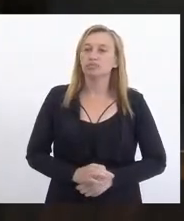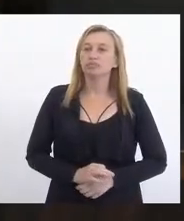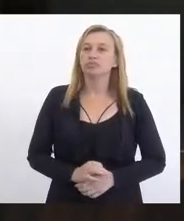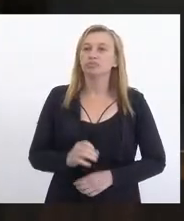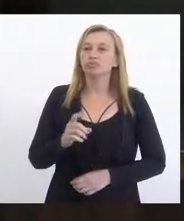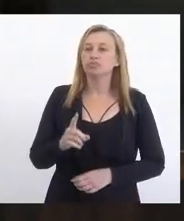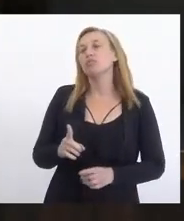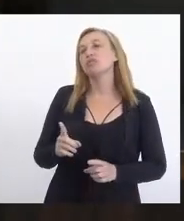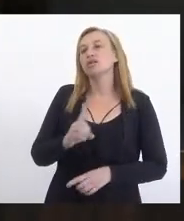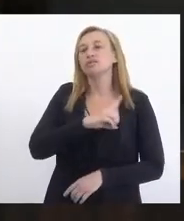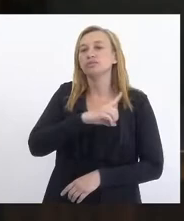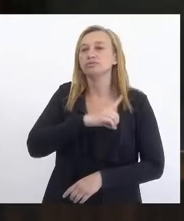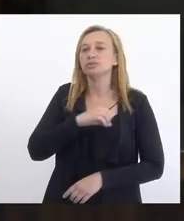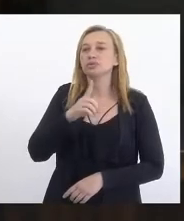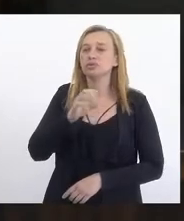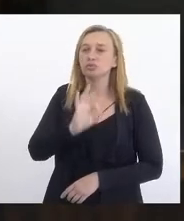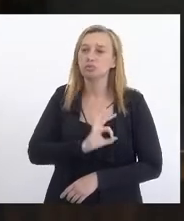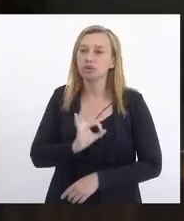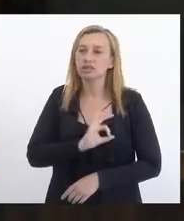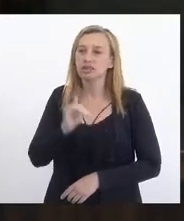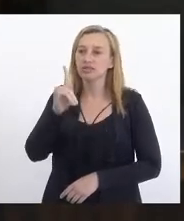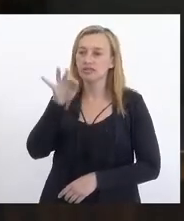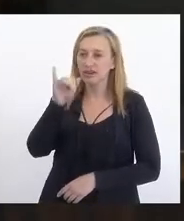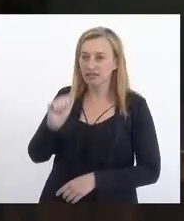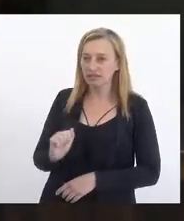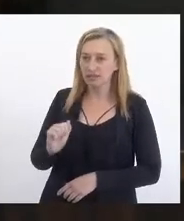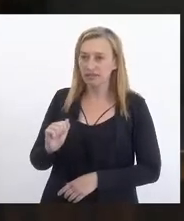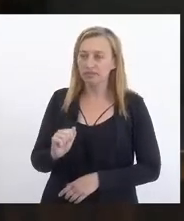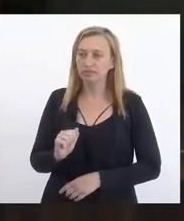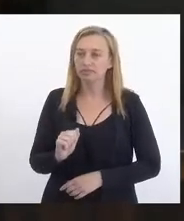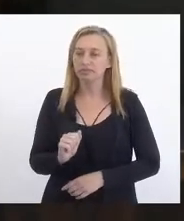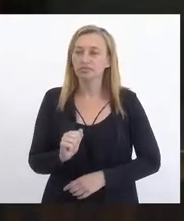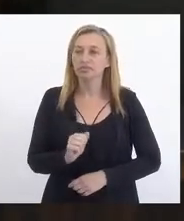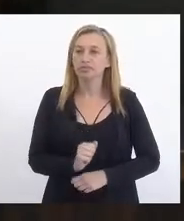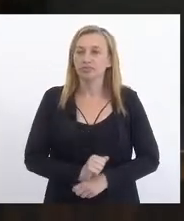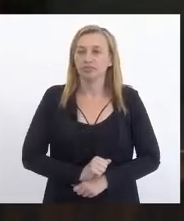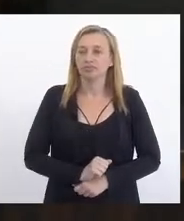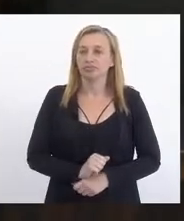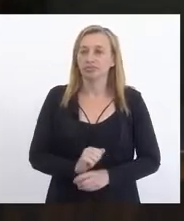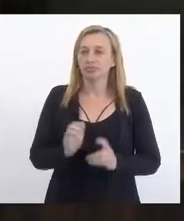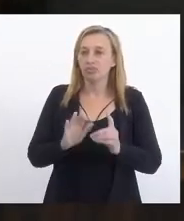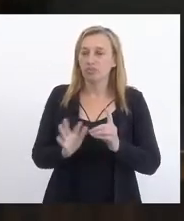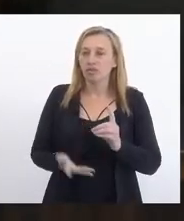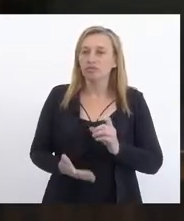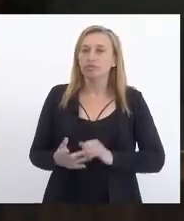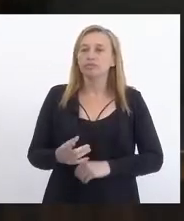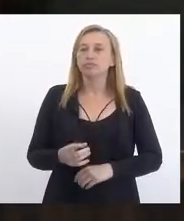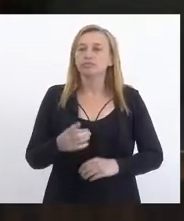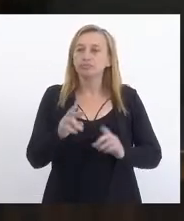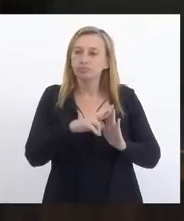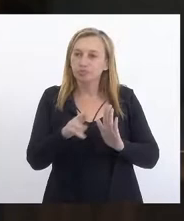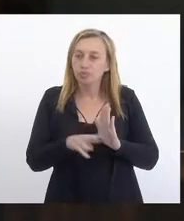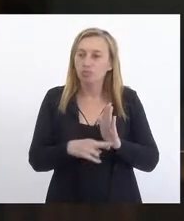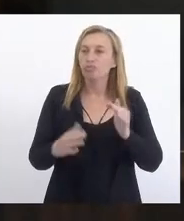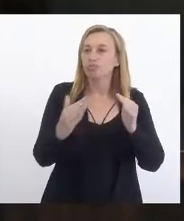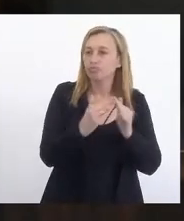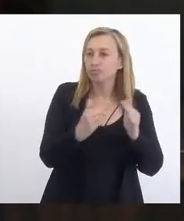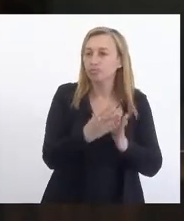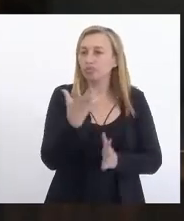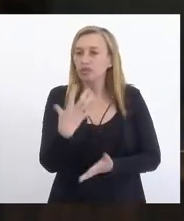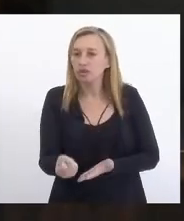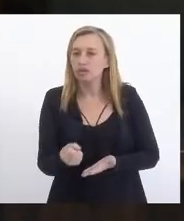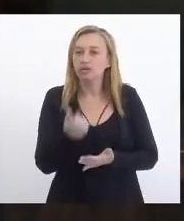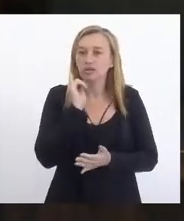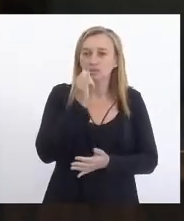a delegada de polícia Flávia Monteiro de Barros. Parecer da Comissão de Normas Internas e Proposições Externas,